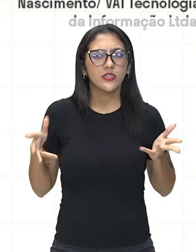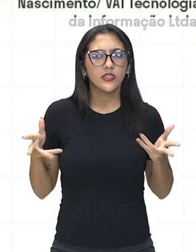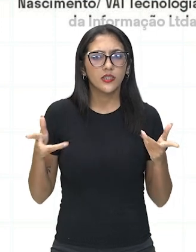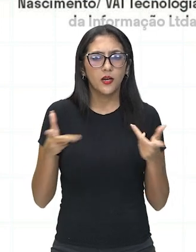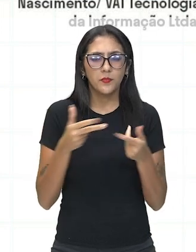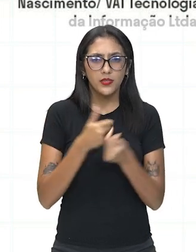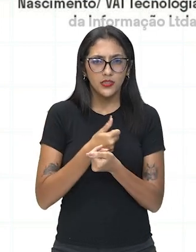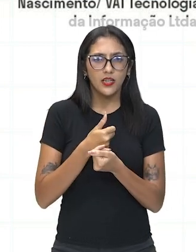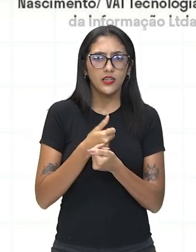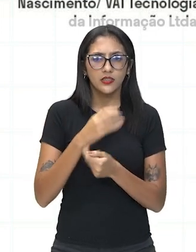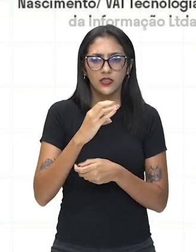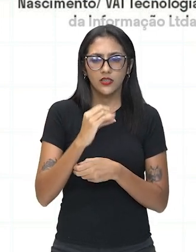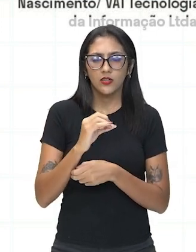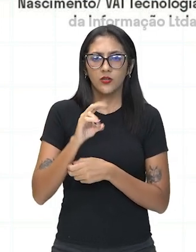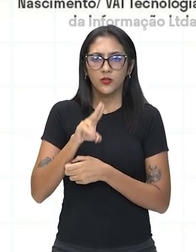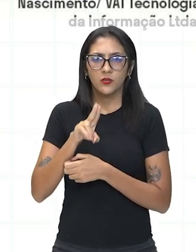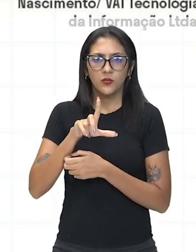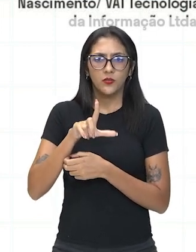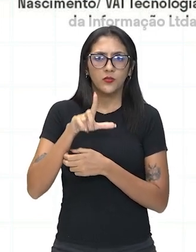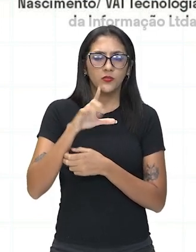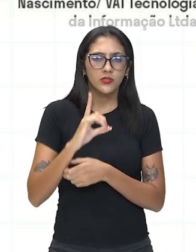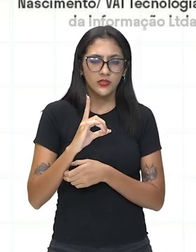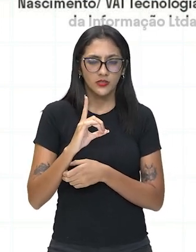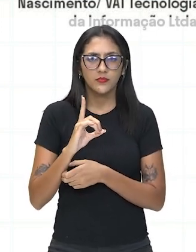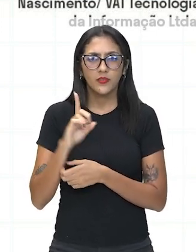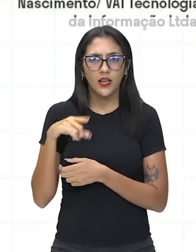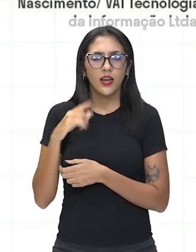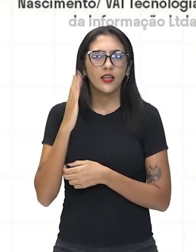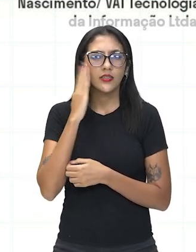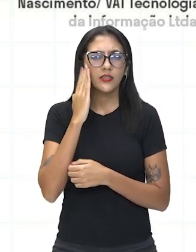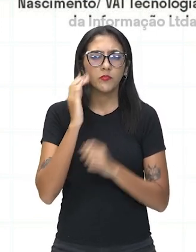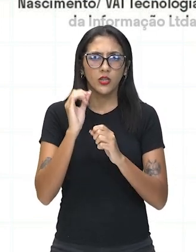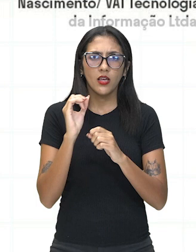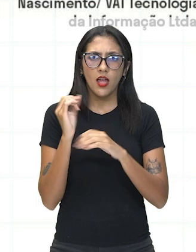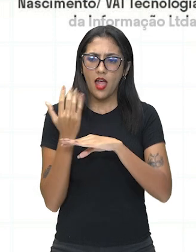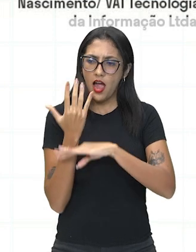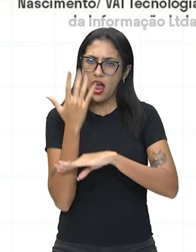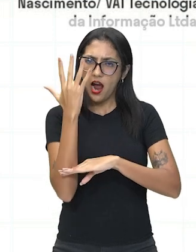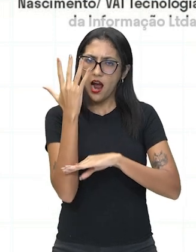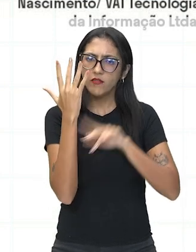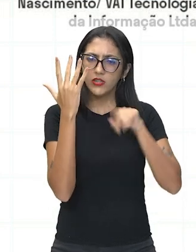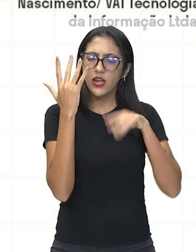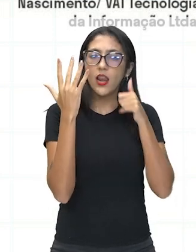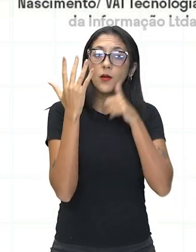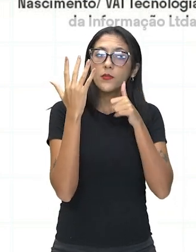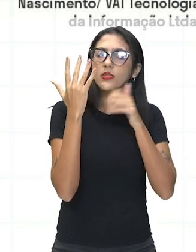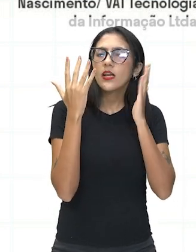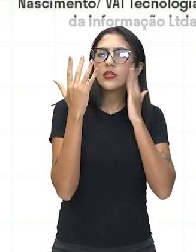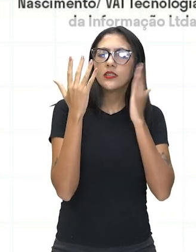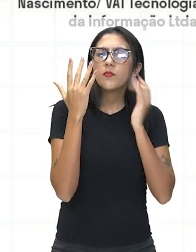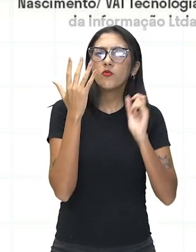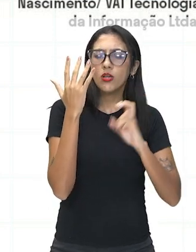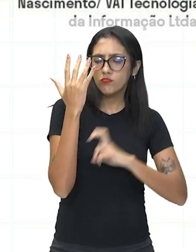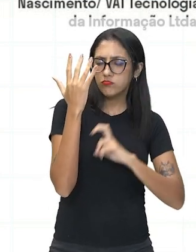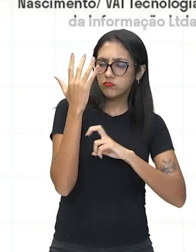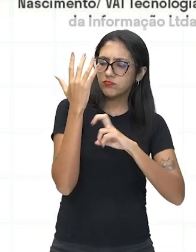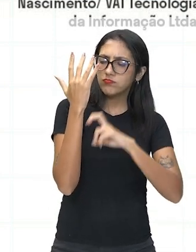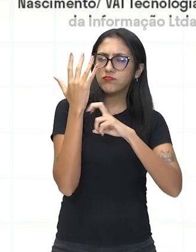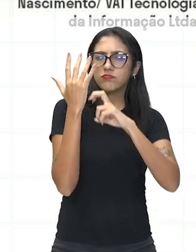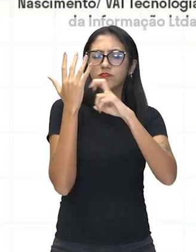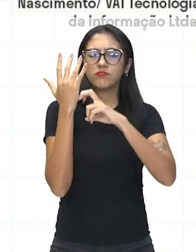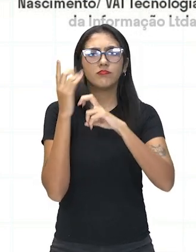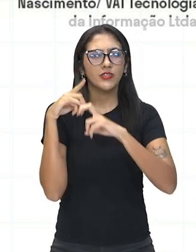could, climb, subir nas árvores, climb, ok? Então, quando ela era pequenininha, ela conseguia subir nas